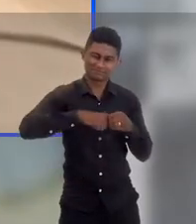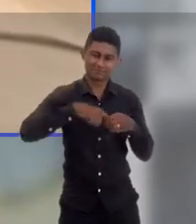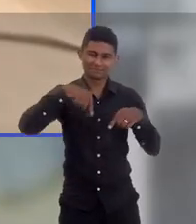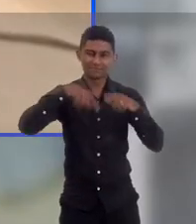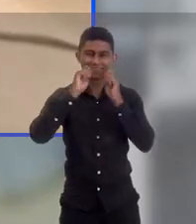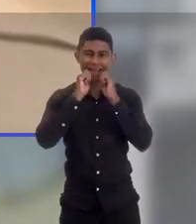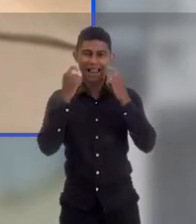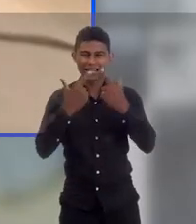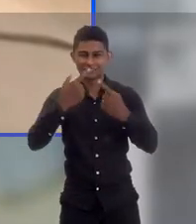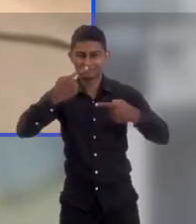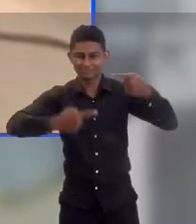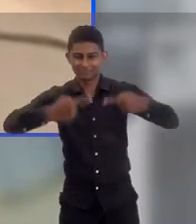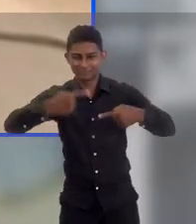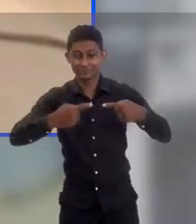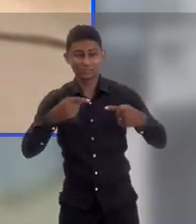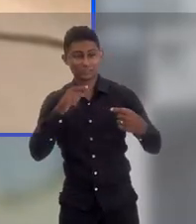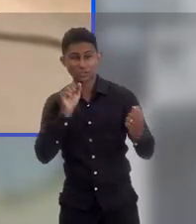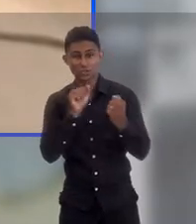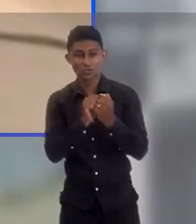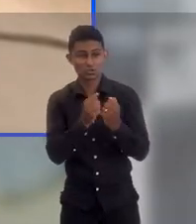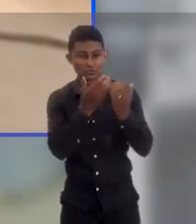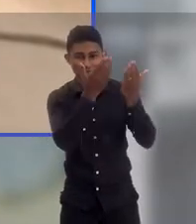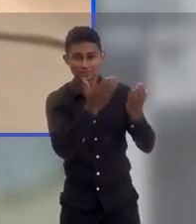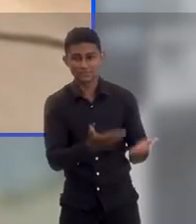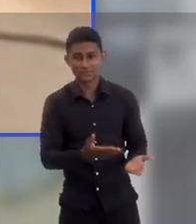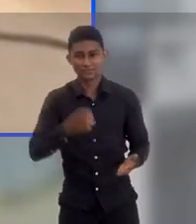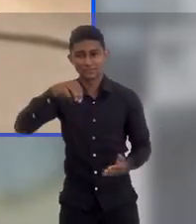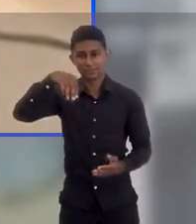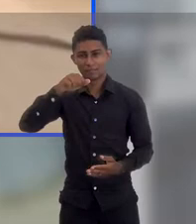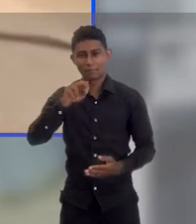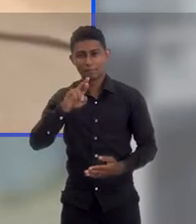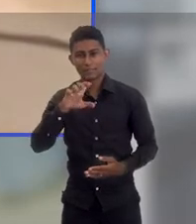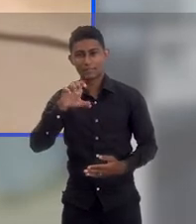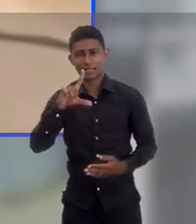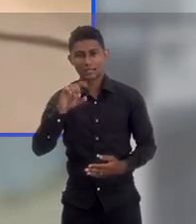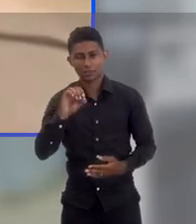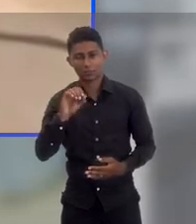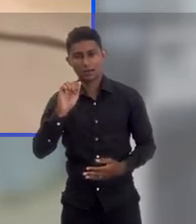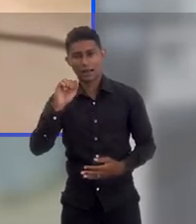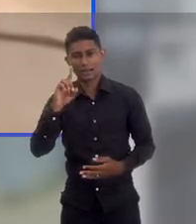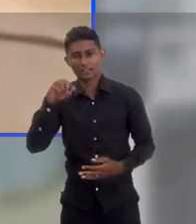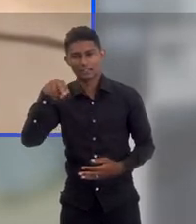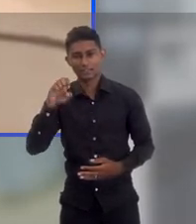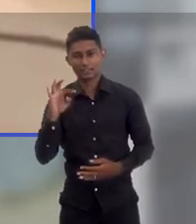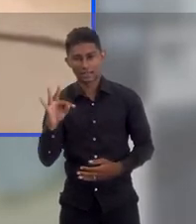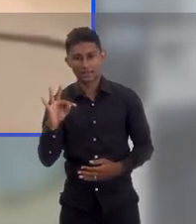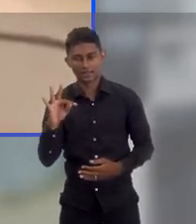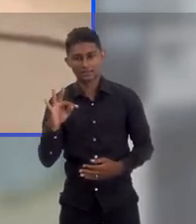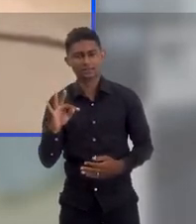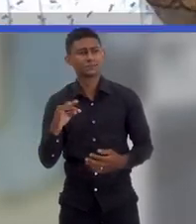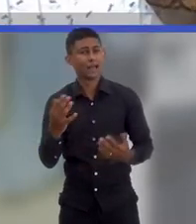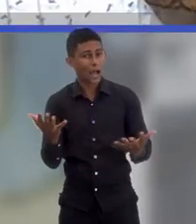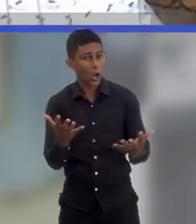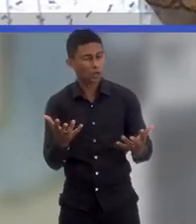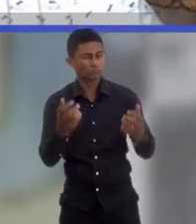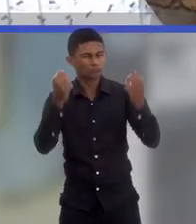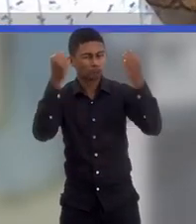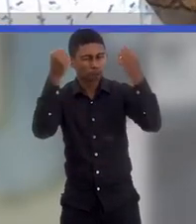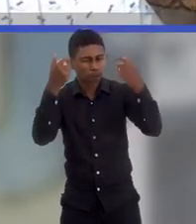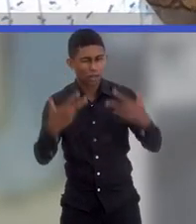Estamos de volta com o Alerj Debate, hoje com Marcelo Adnet. Fomos para o intervalo deixando essa provocação para